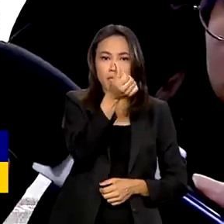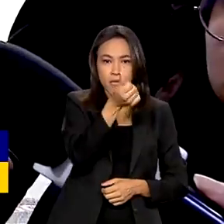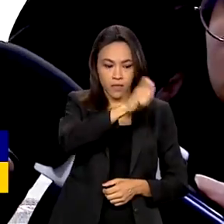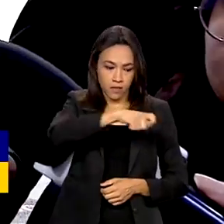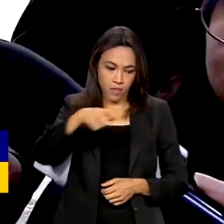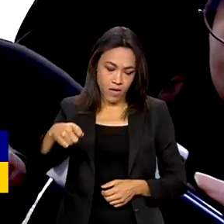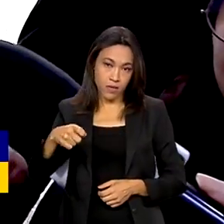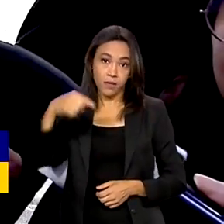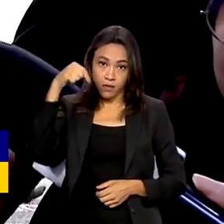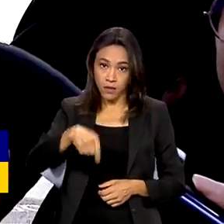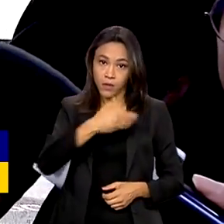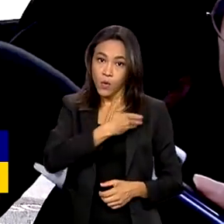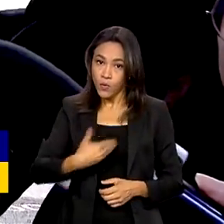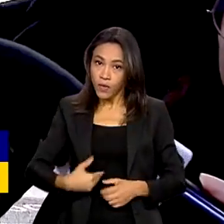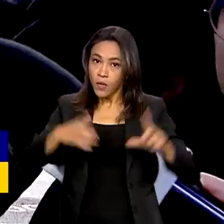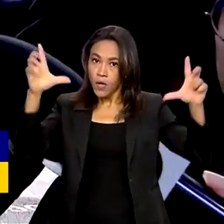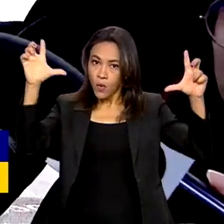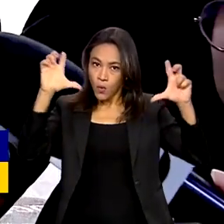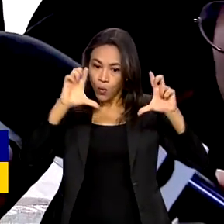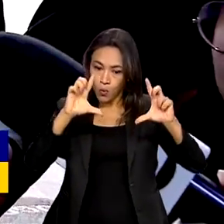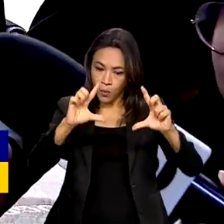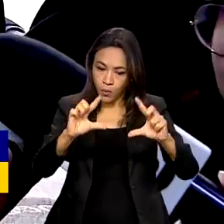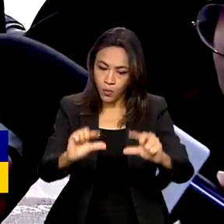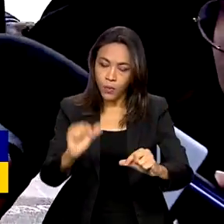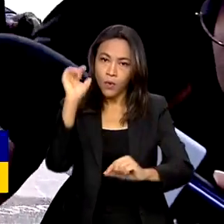do governo, ter uma redução de desmatamento de